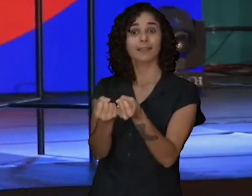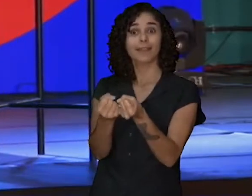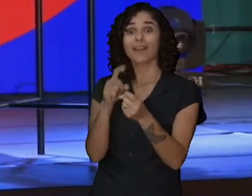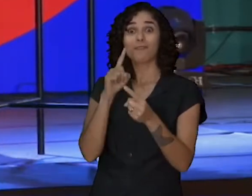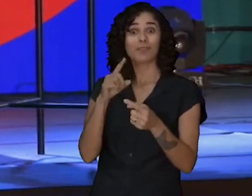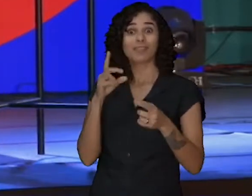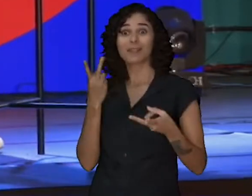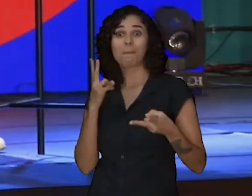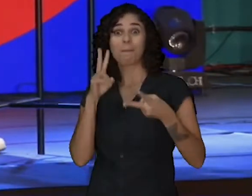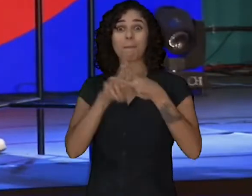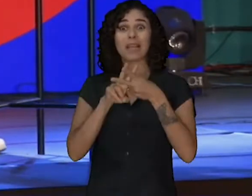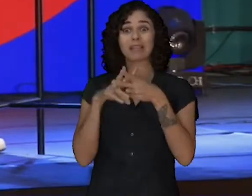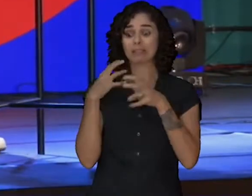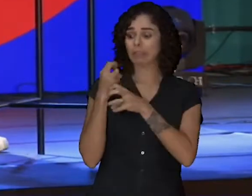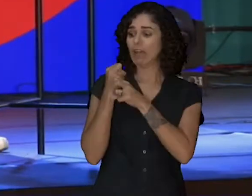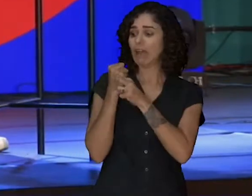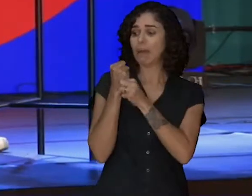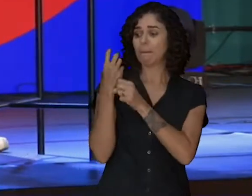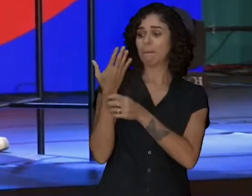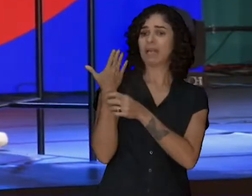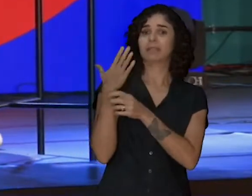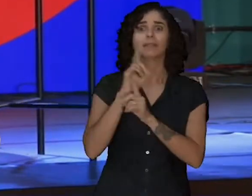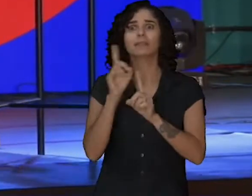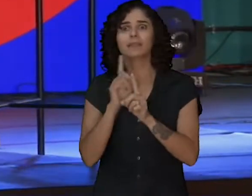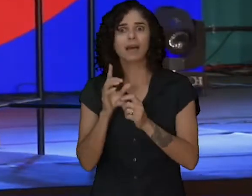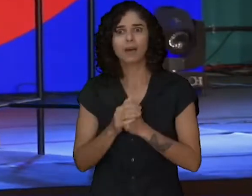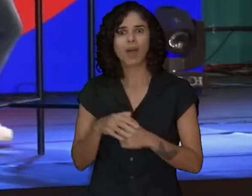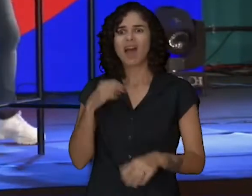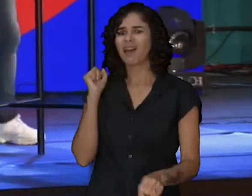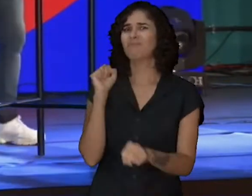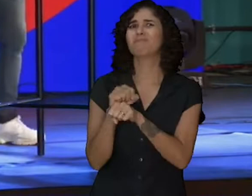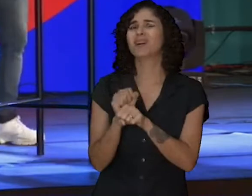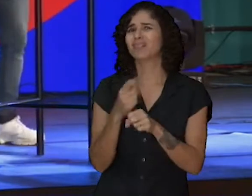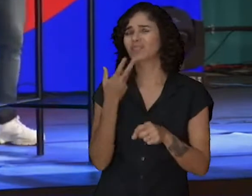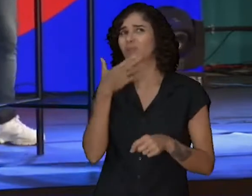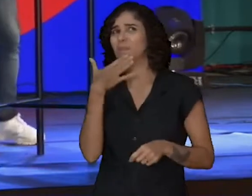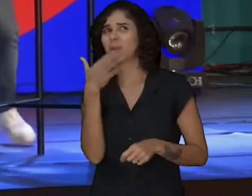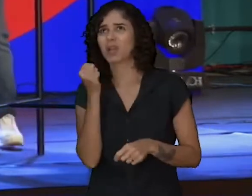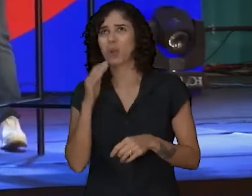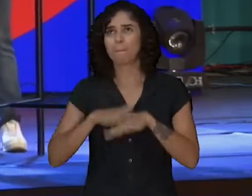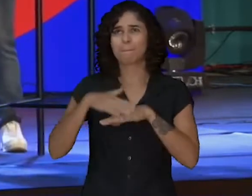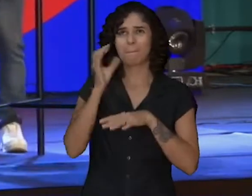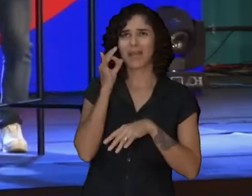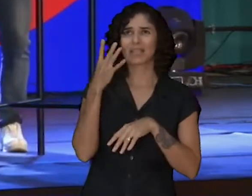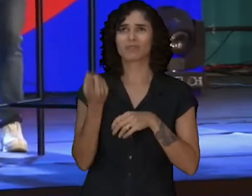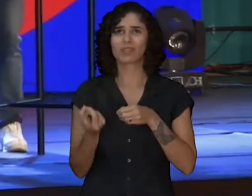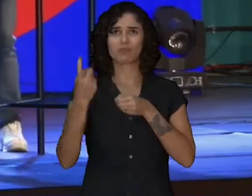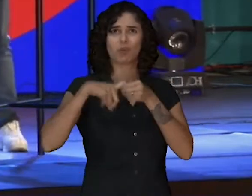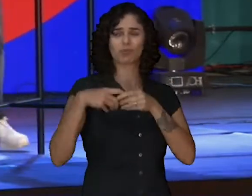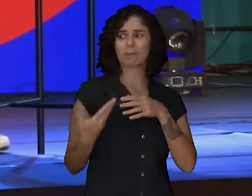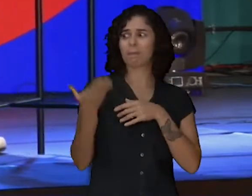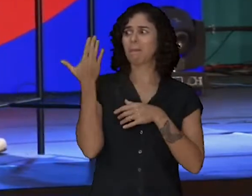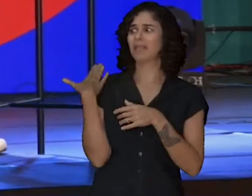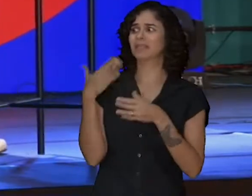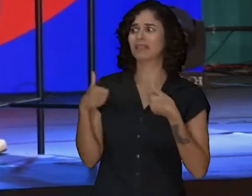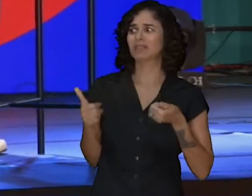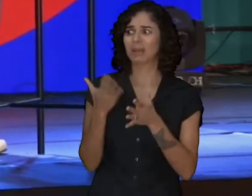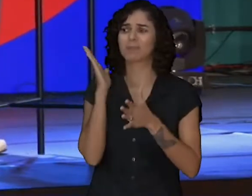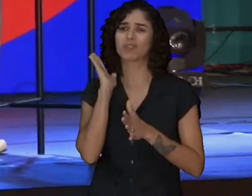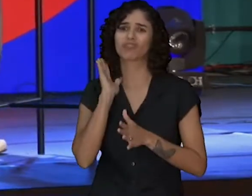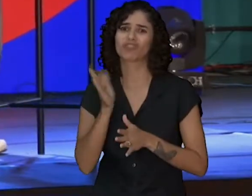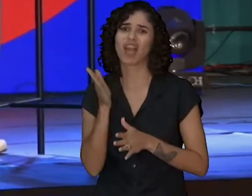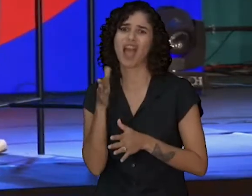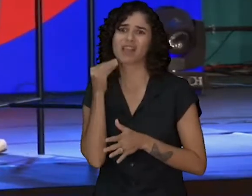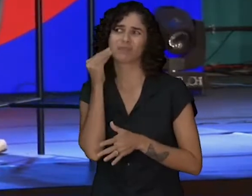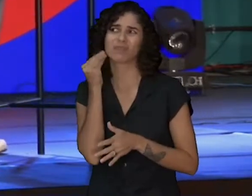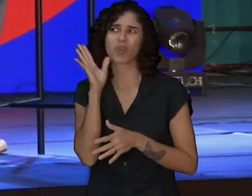não para no meio do caminho e diz, eu acho que eu vou voltar a pegar aquele outro caminho. Não, vai em frente. Vá